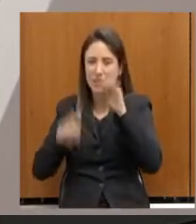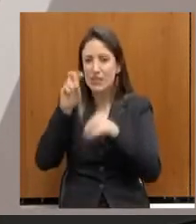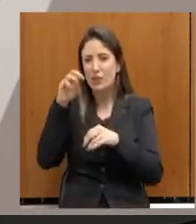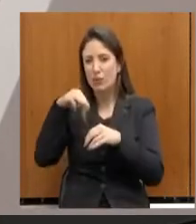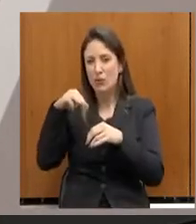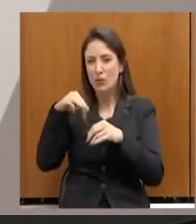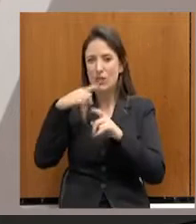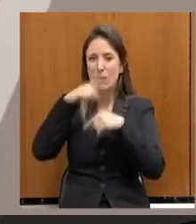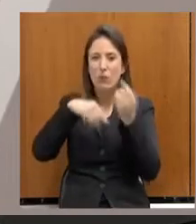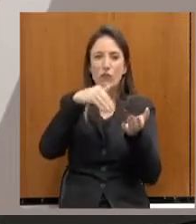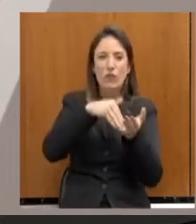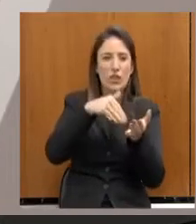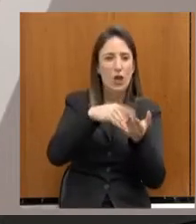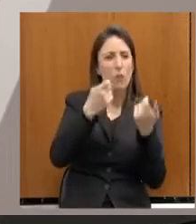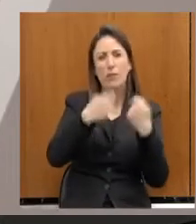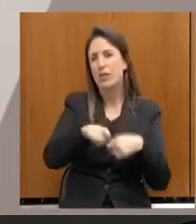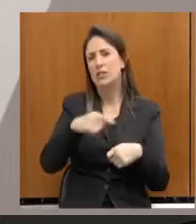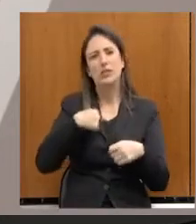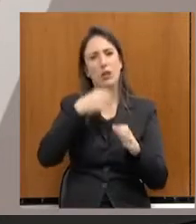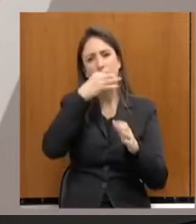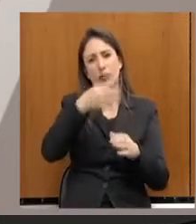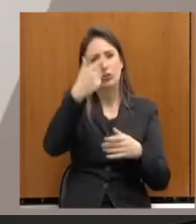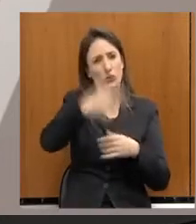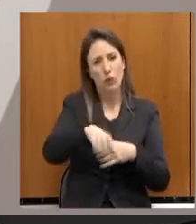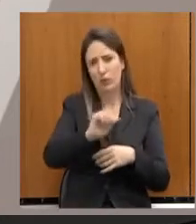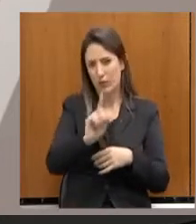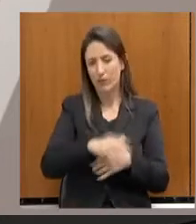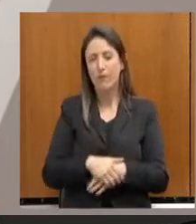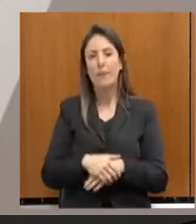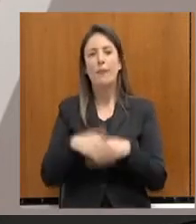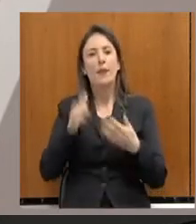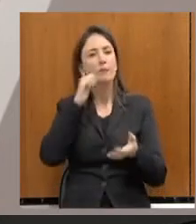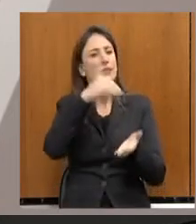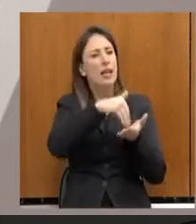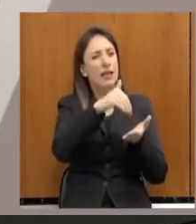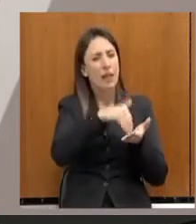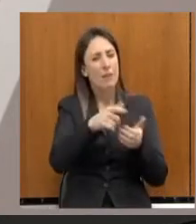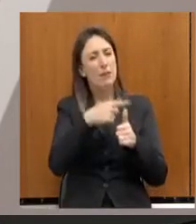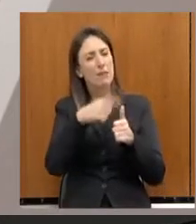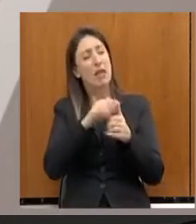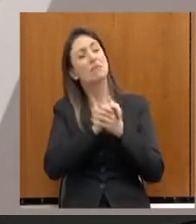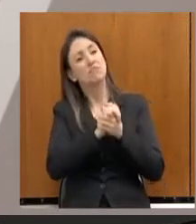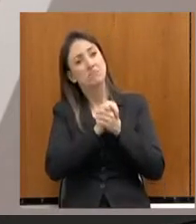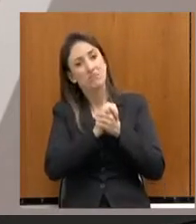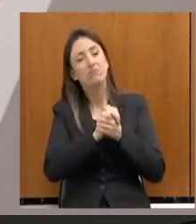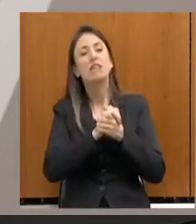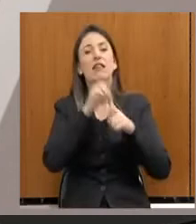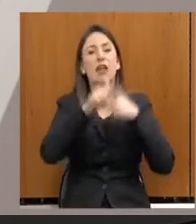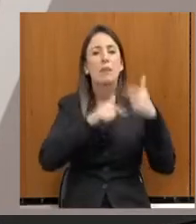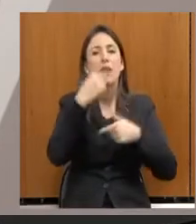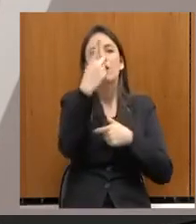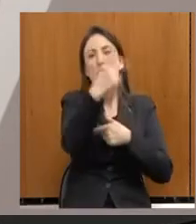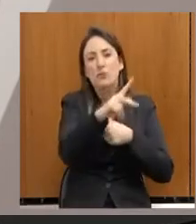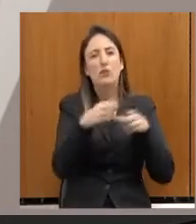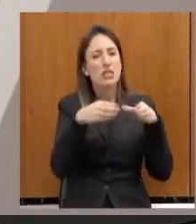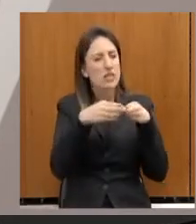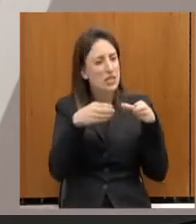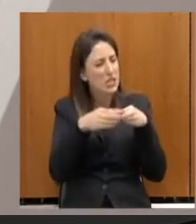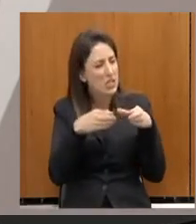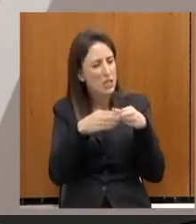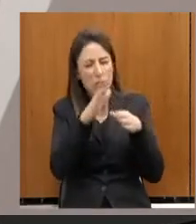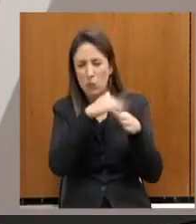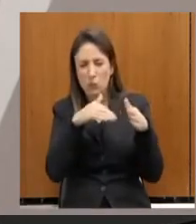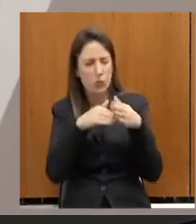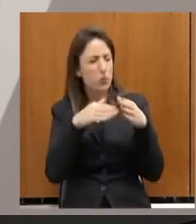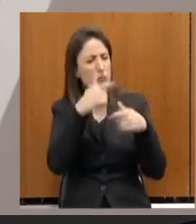bom secretária implementada pelo trabalho de toda a sua equipe uma larga ele é fica da equipe